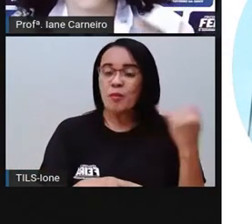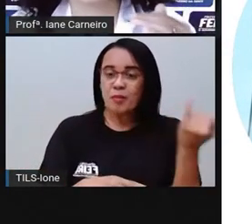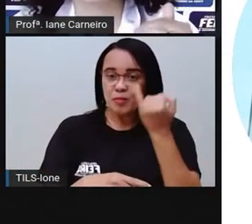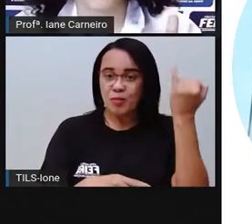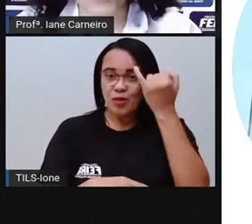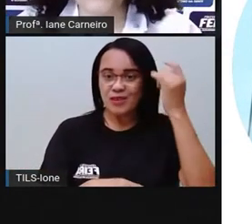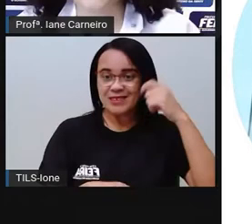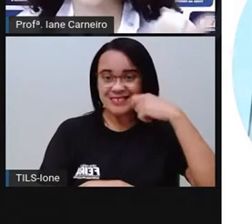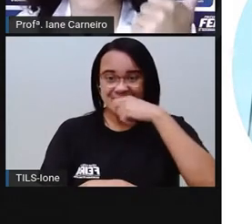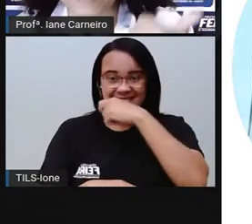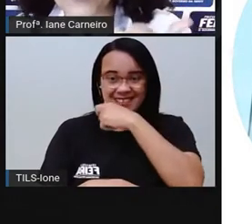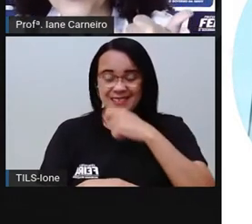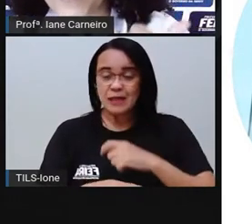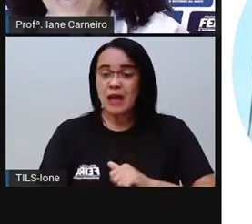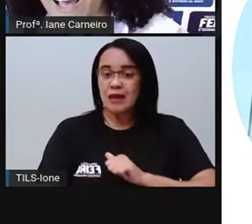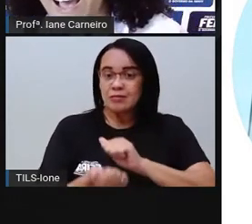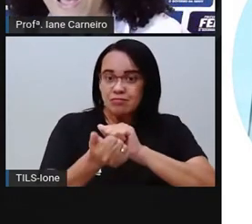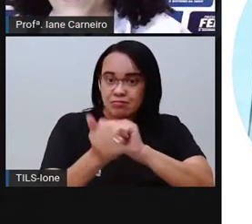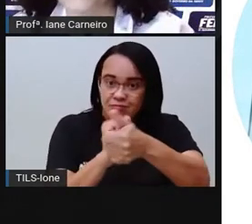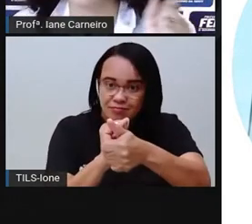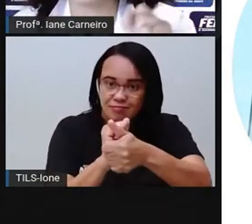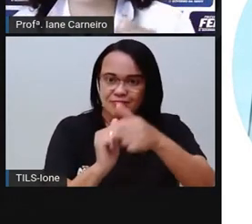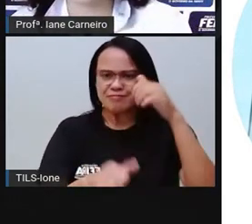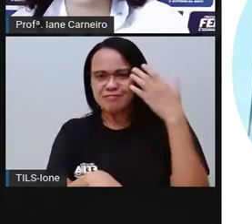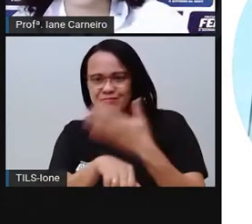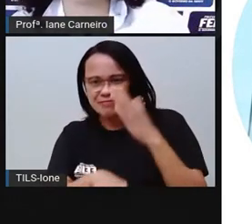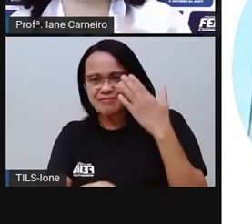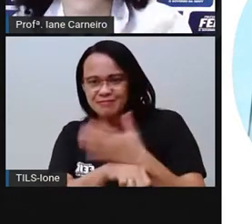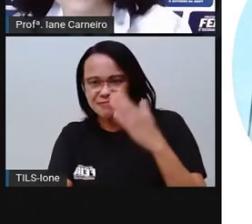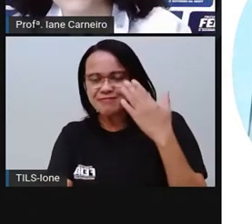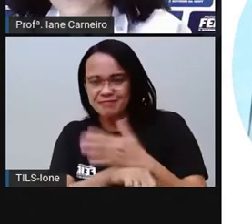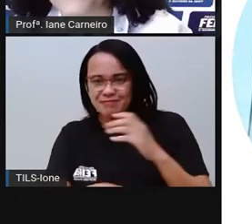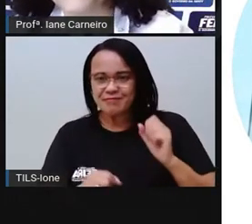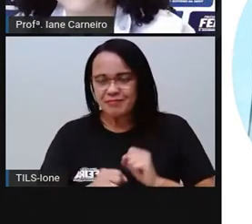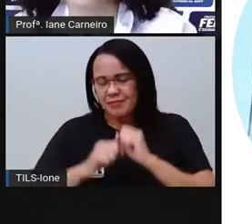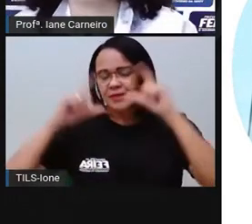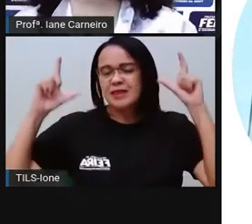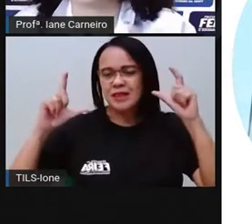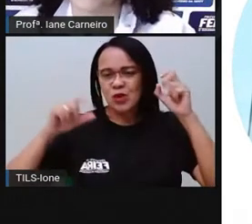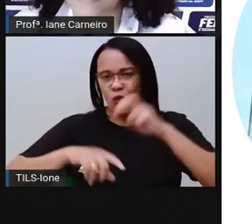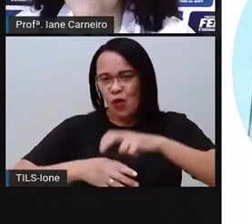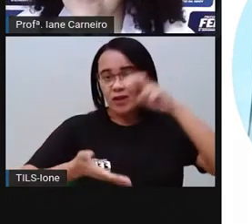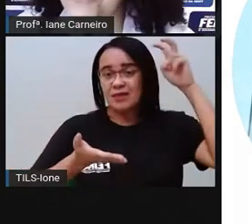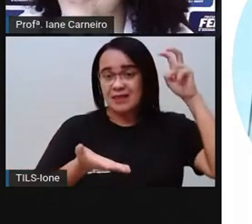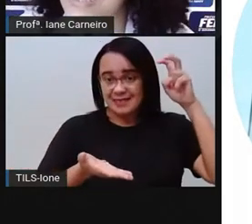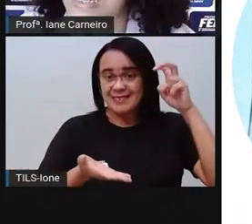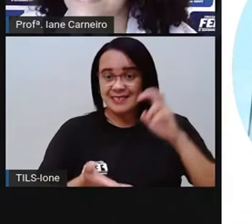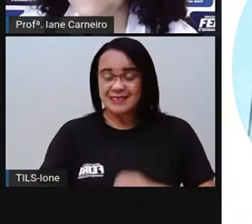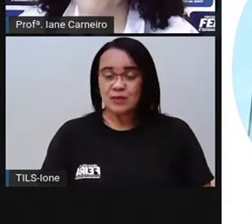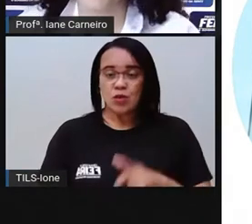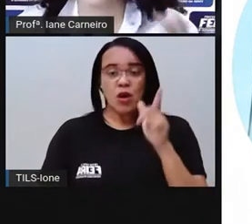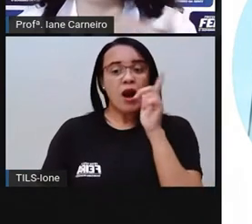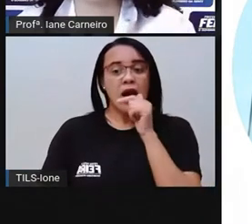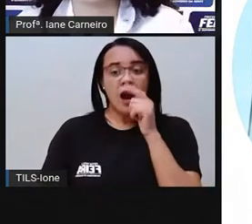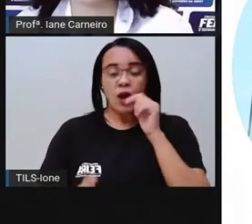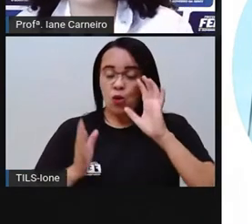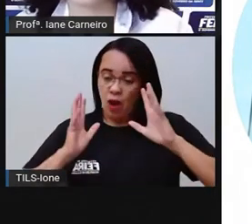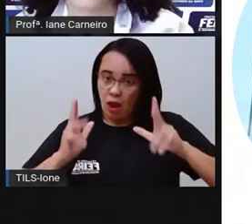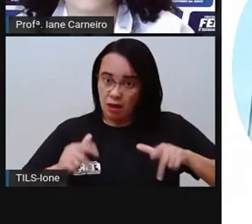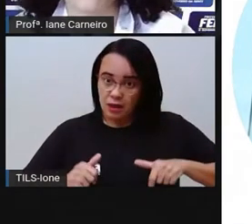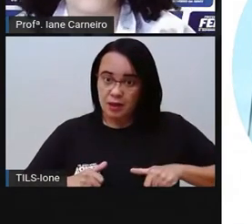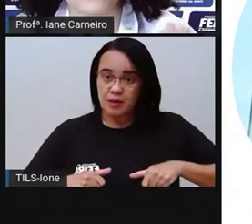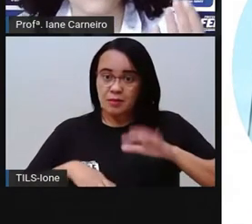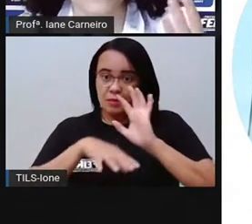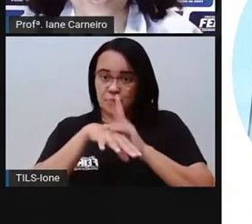Sempre esportes praticar e bem cedo levantar. Beber água filtrada para as